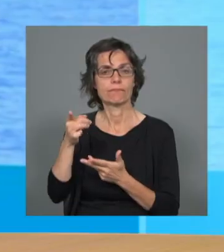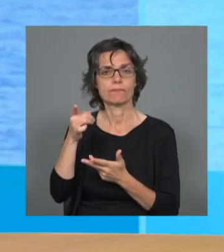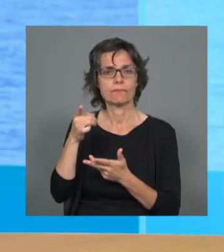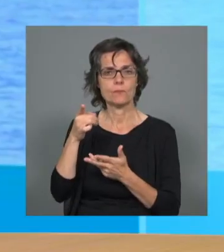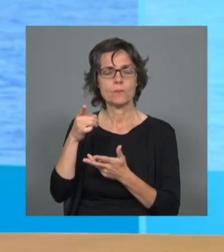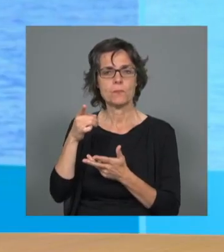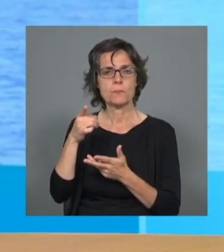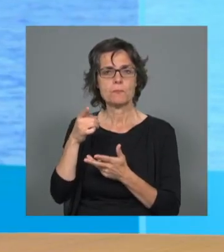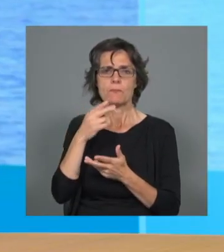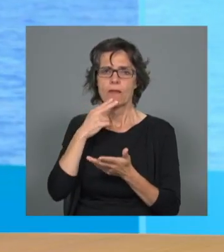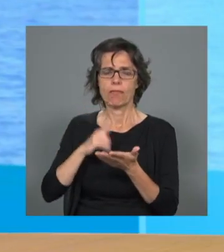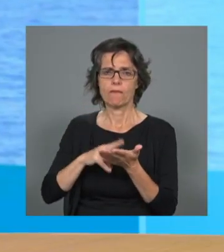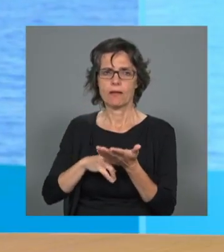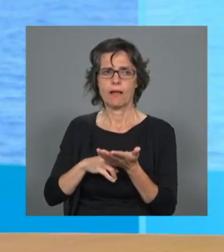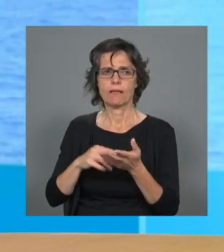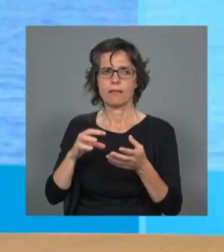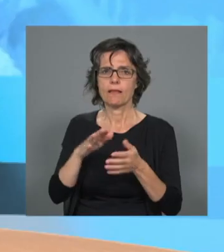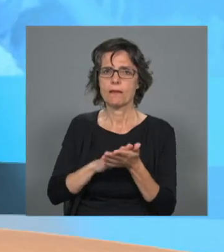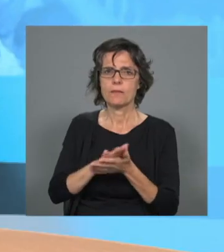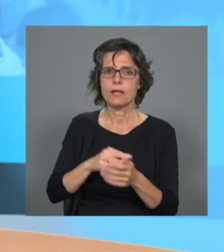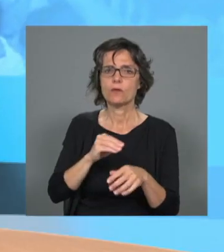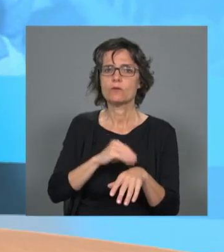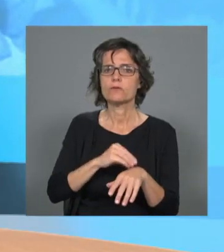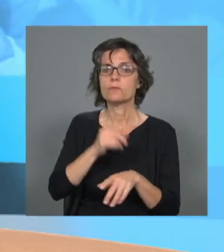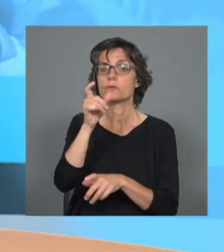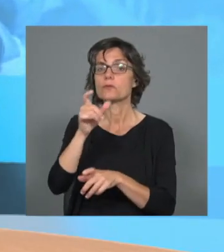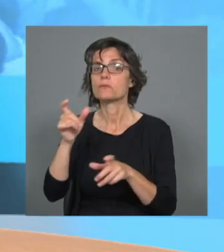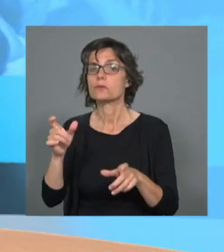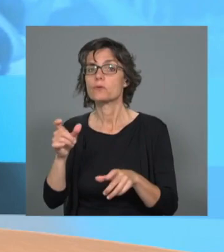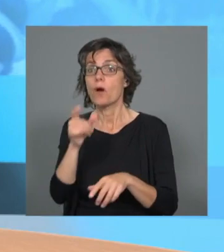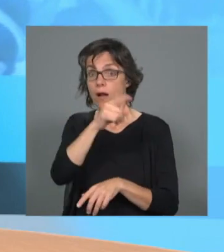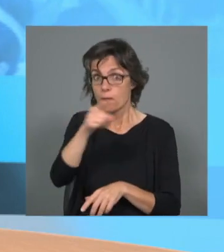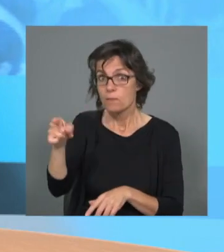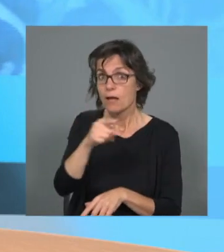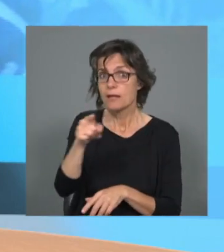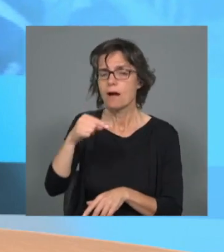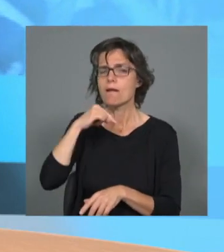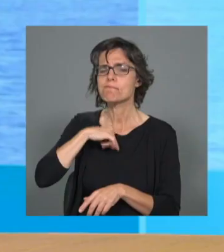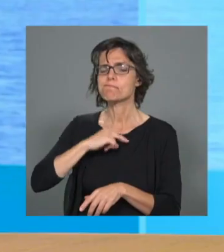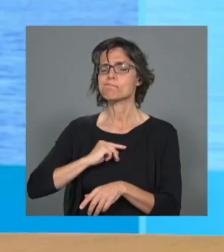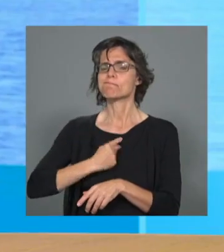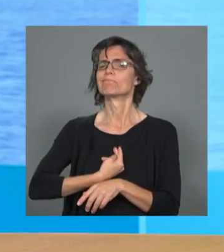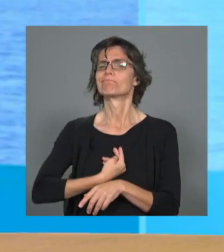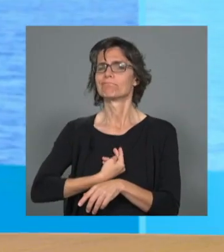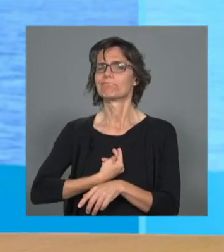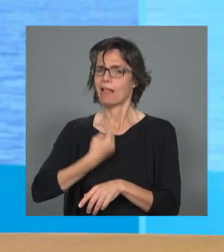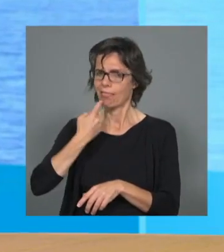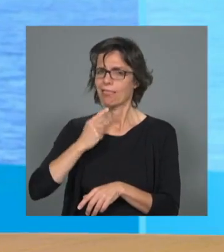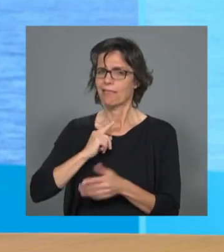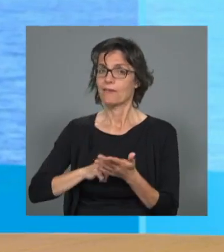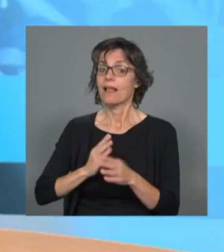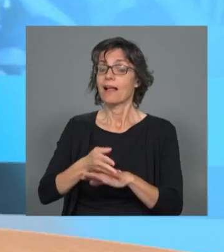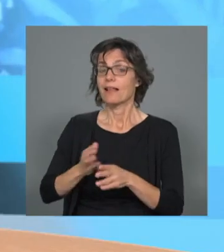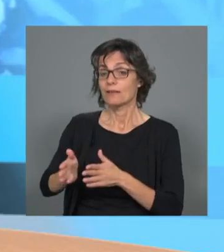na linha do testemunho e o testemunho de quem se sente transformado por este itinerário. É importante